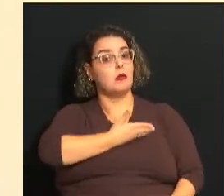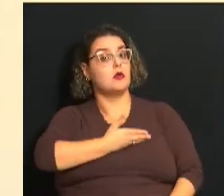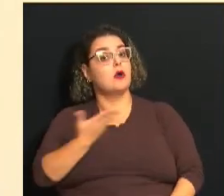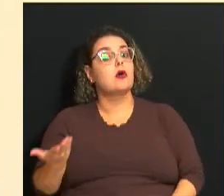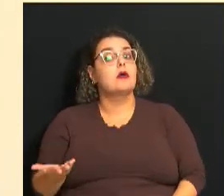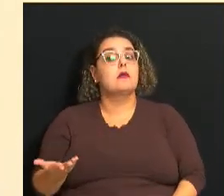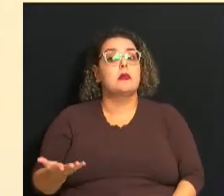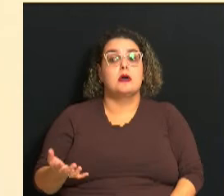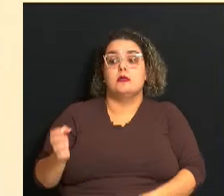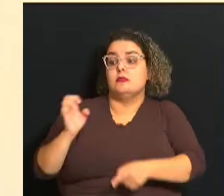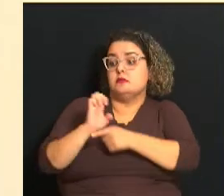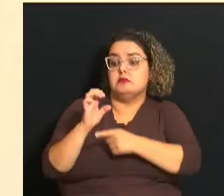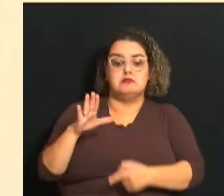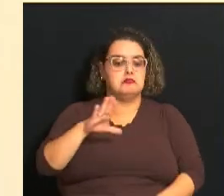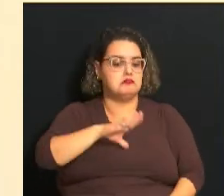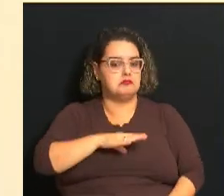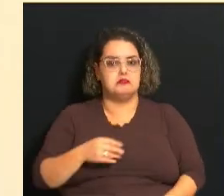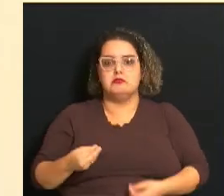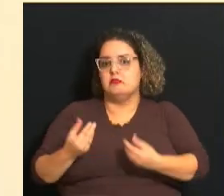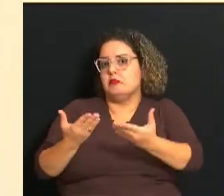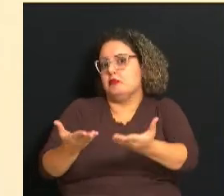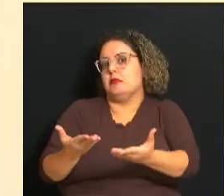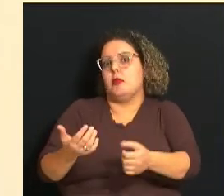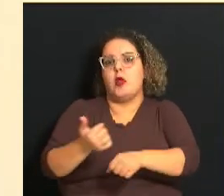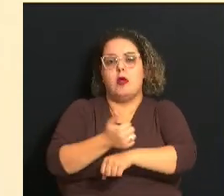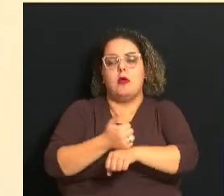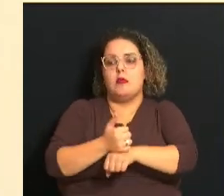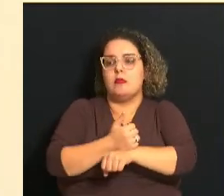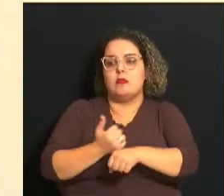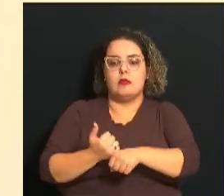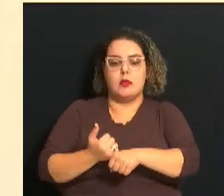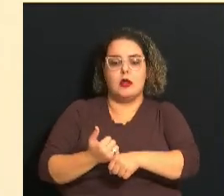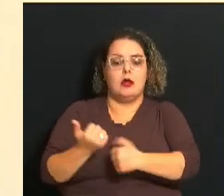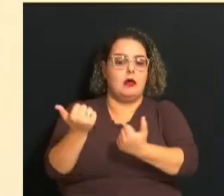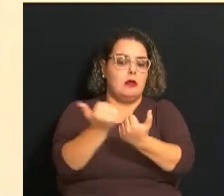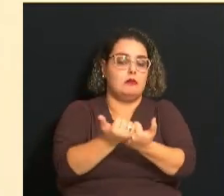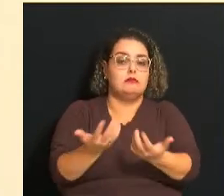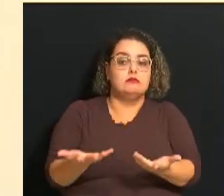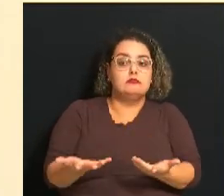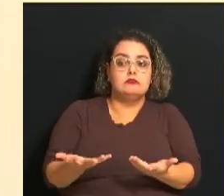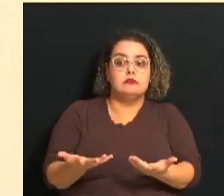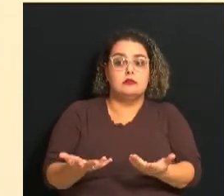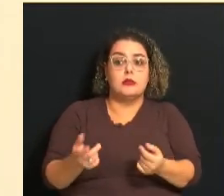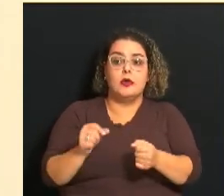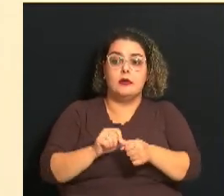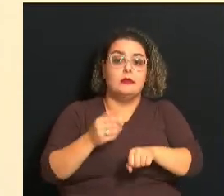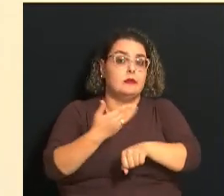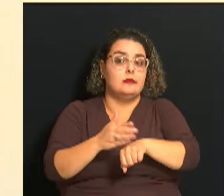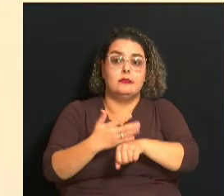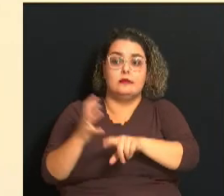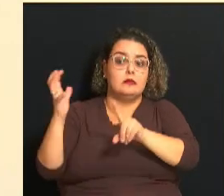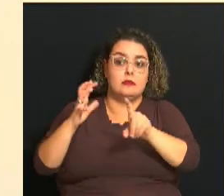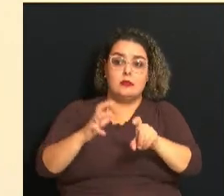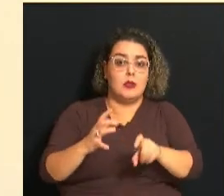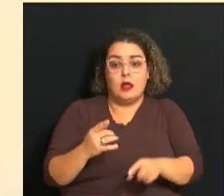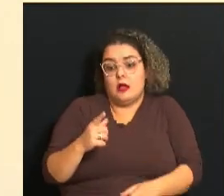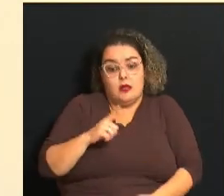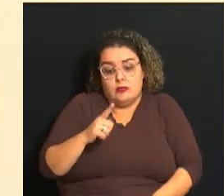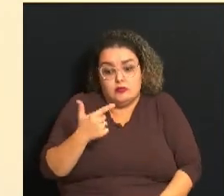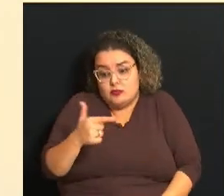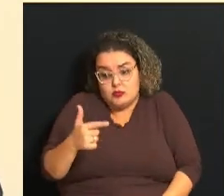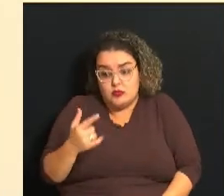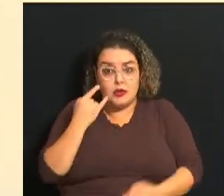não mandou o município não mandou um profissional para cobrir aquele cargo vago e ela está reproduzido uma práticas e diante a não tem intenção de sediar os